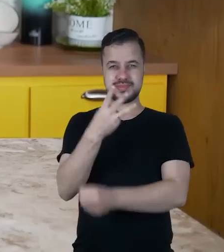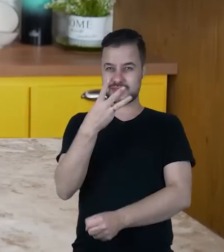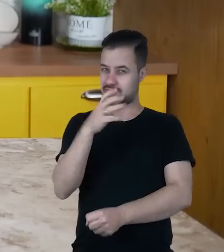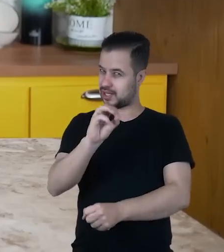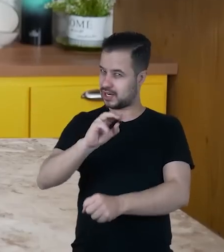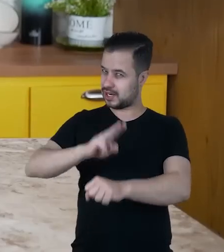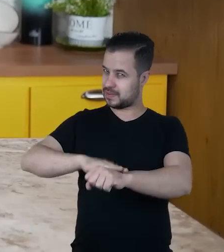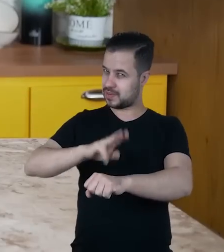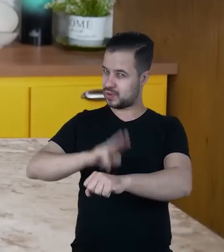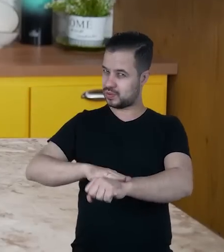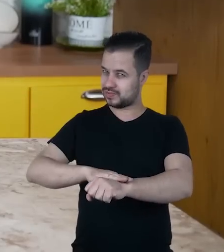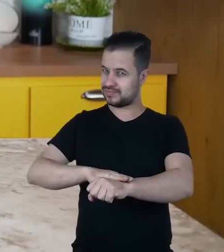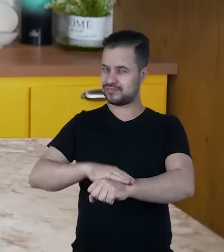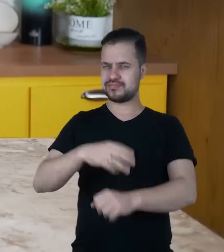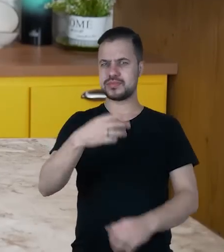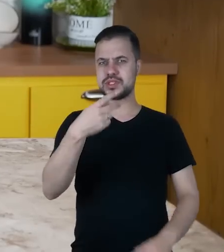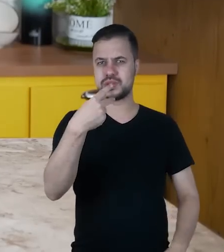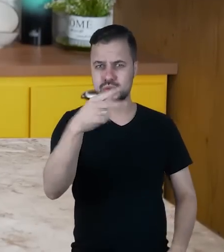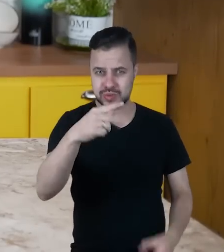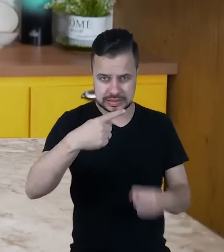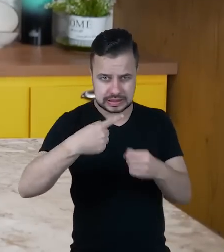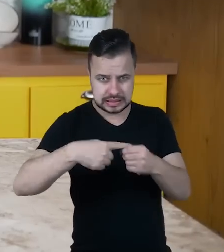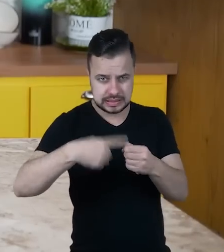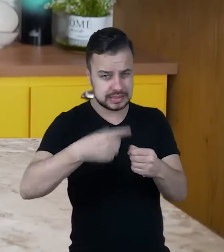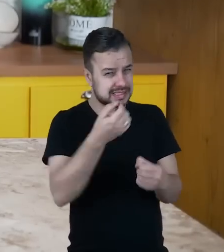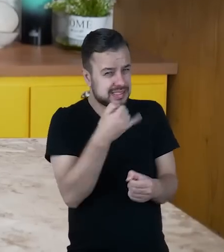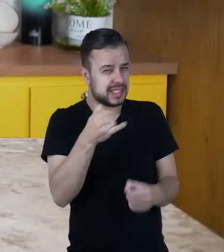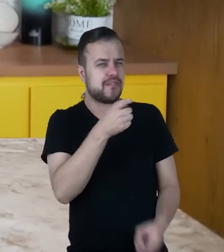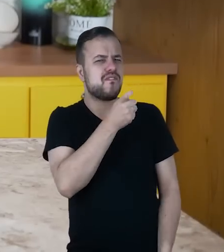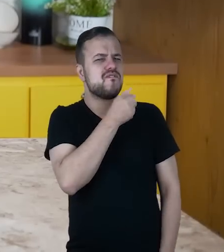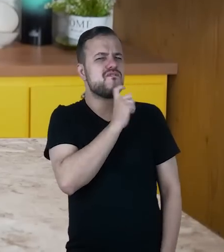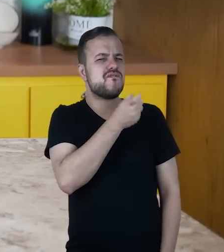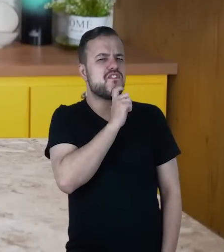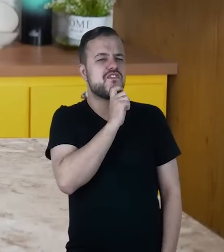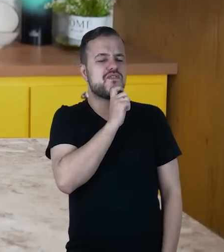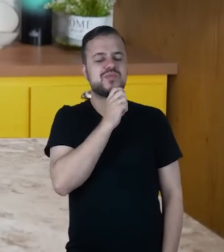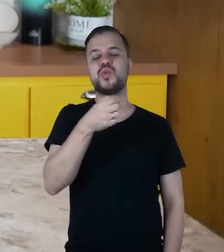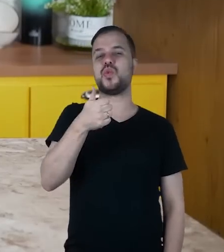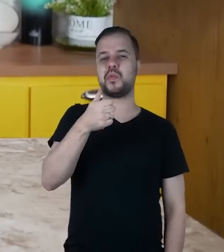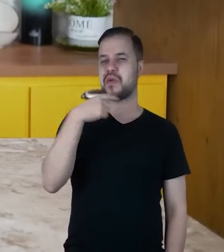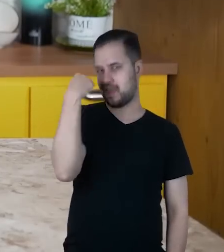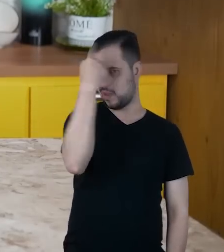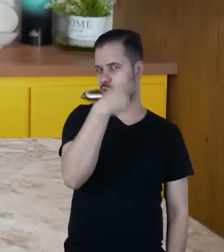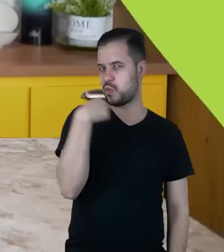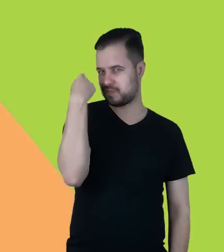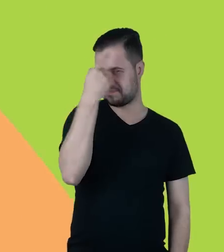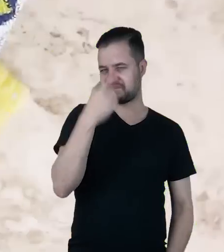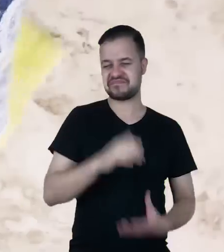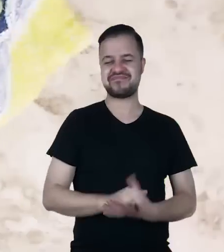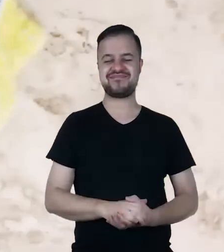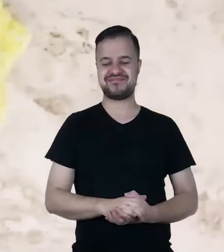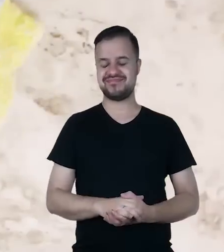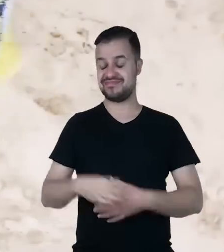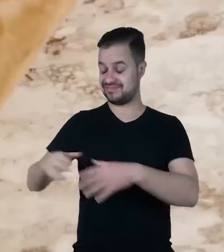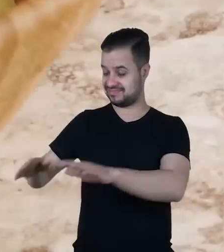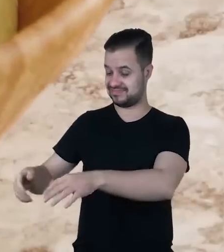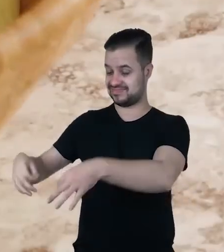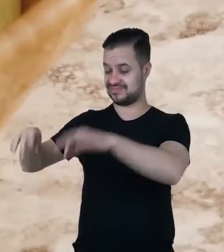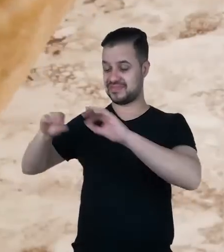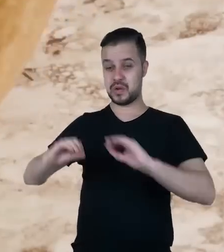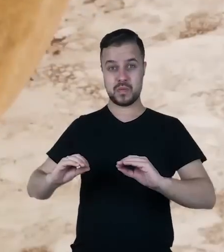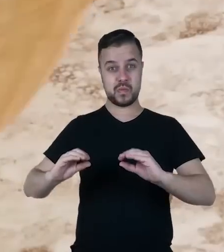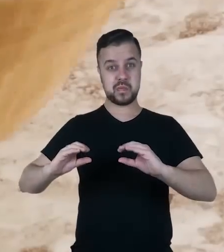fermentando por 30 minutinhos. Se aí na sua cidade estiver fazendo muito frio, você deixa fermentando por uma hora. Aqui, ó, a nossa massa